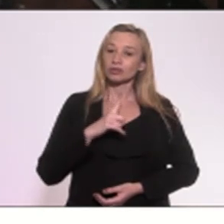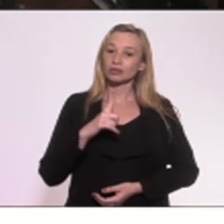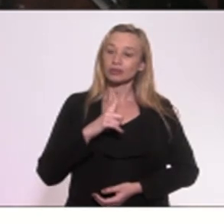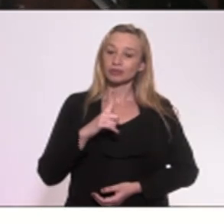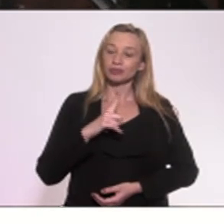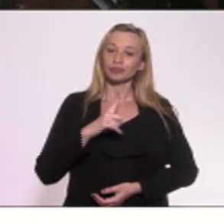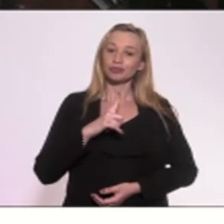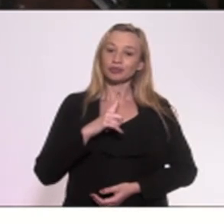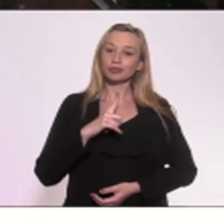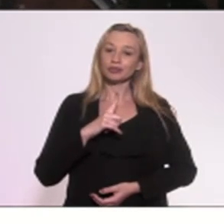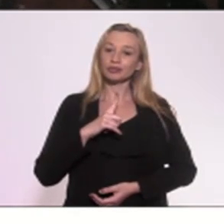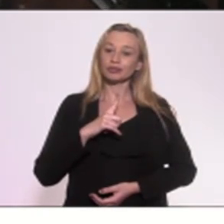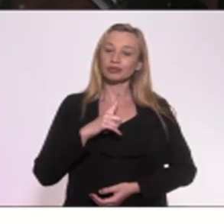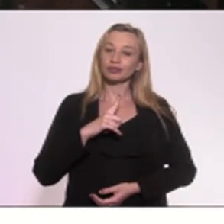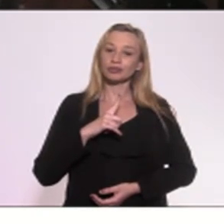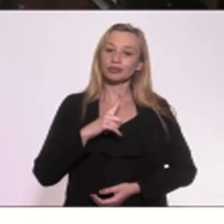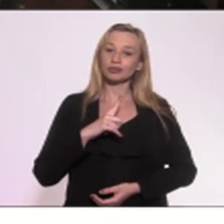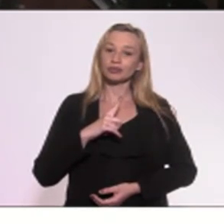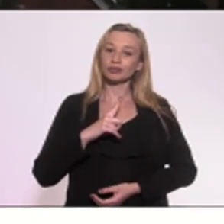Estado de graça,